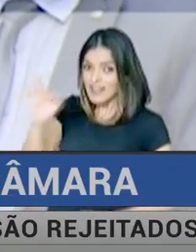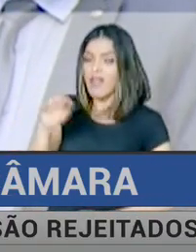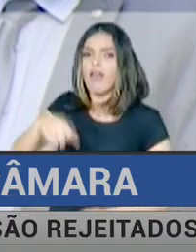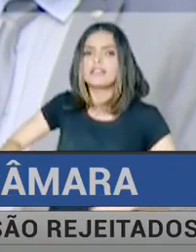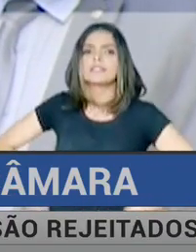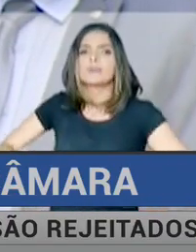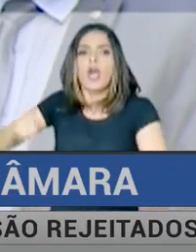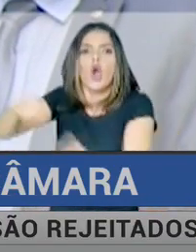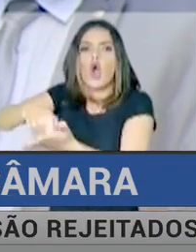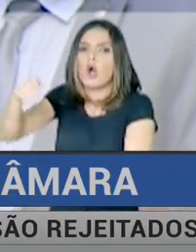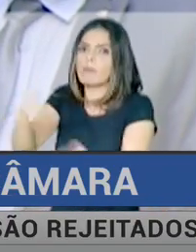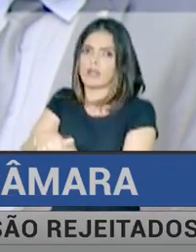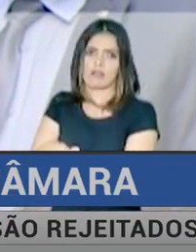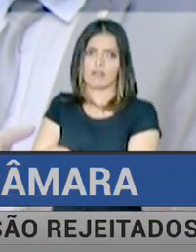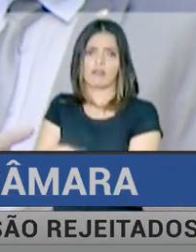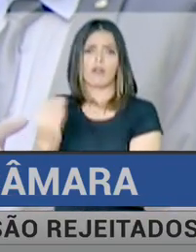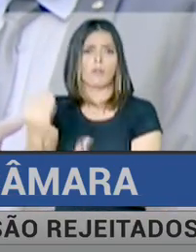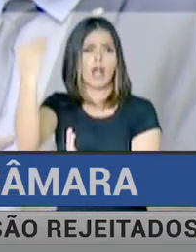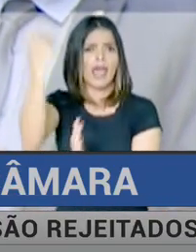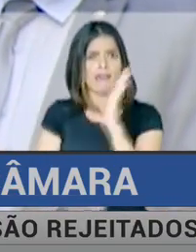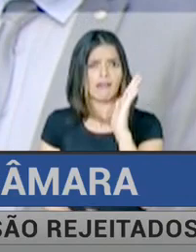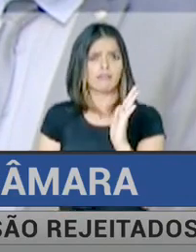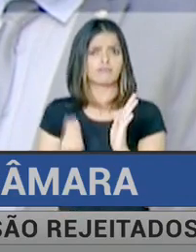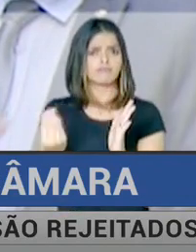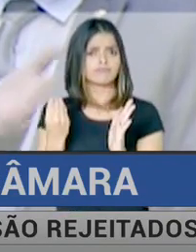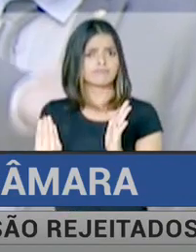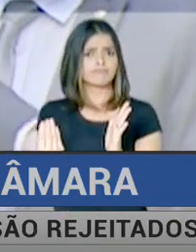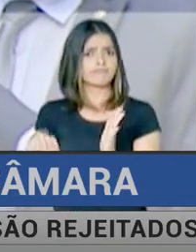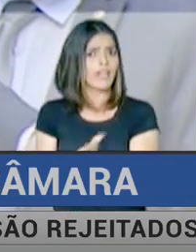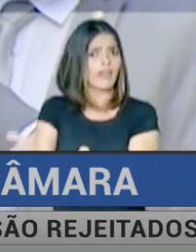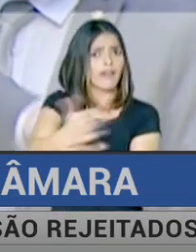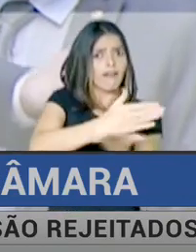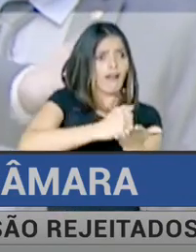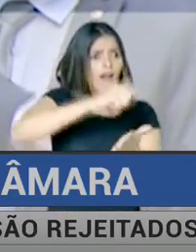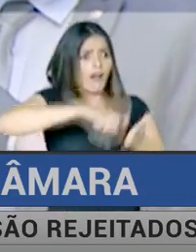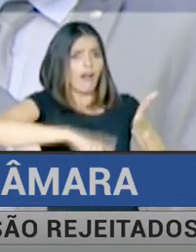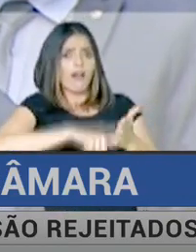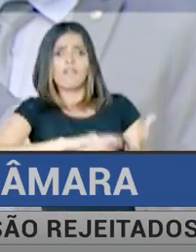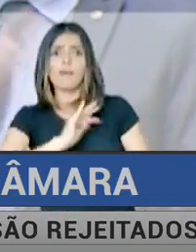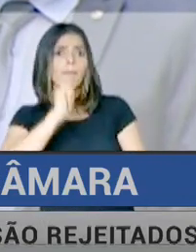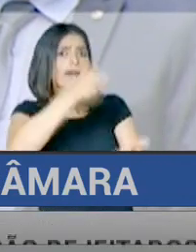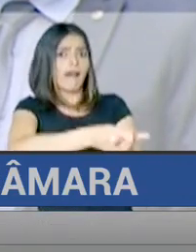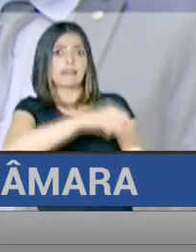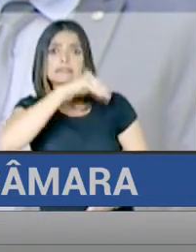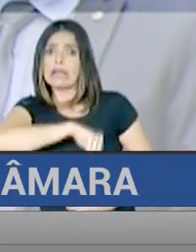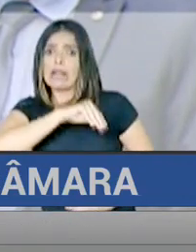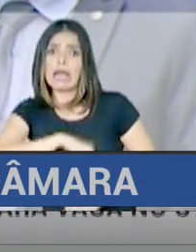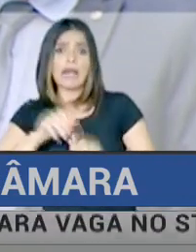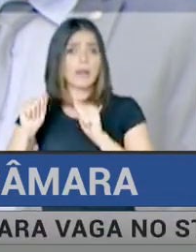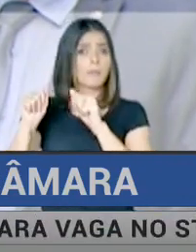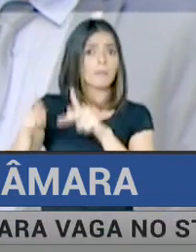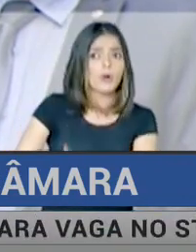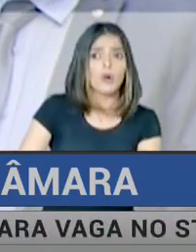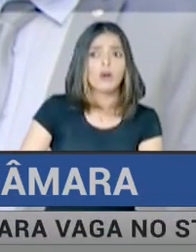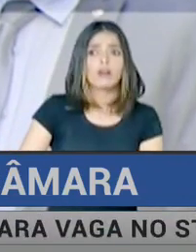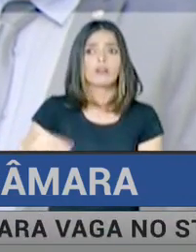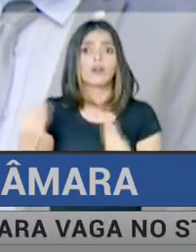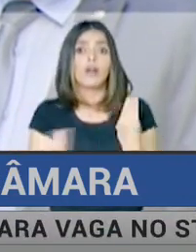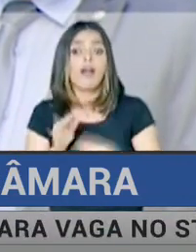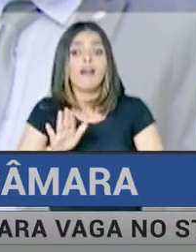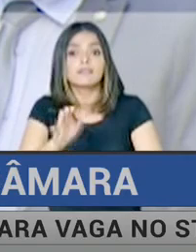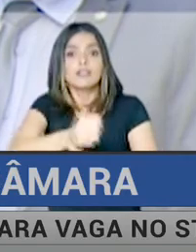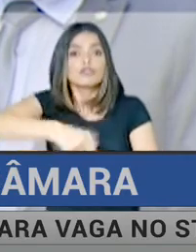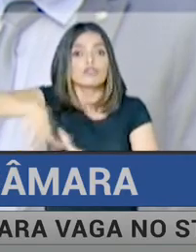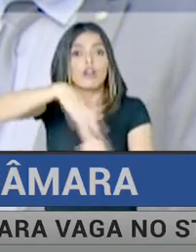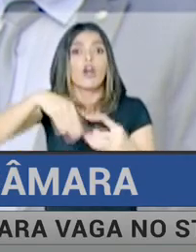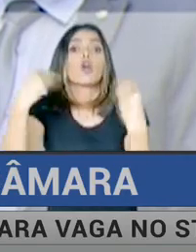despesas obrigatórias. Quem é que vai cortar a arrecadação e como é que vai cobrir salários e aposentadorias e áreas de assistência?